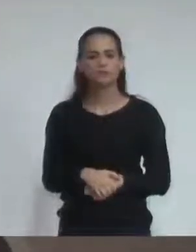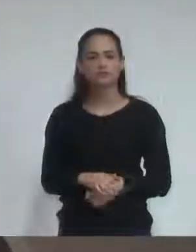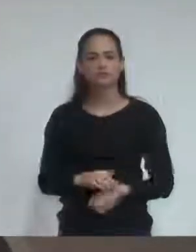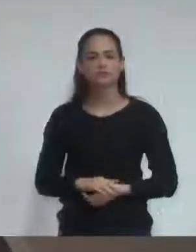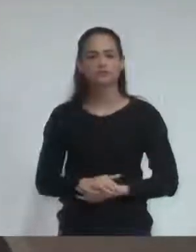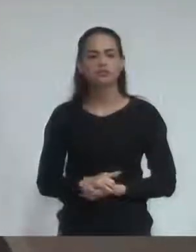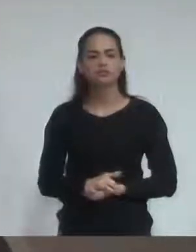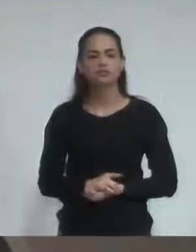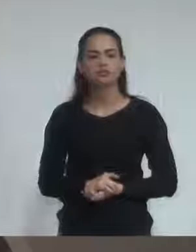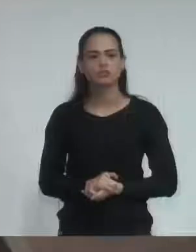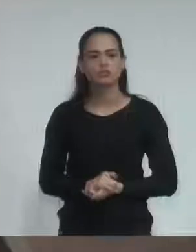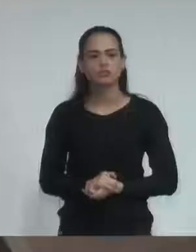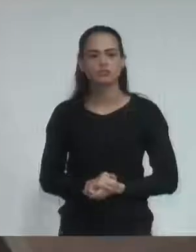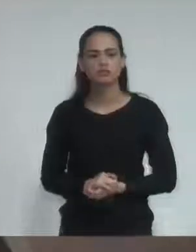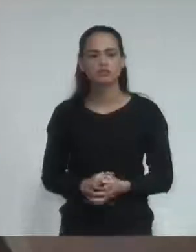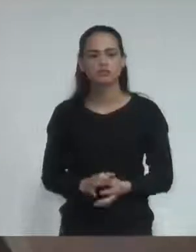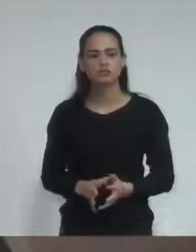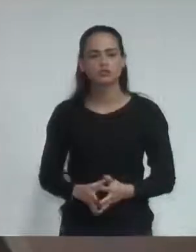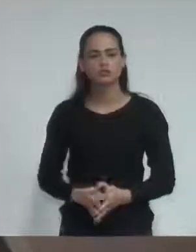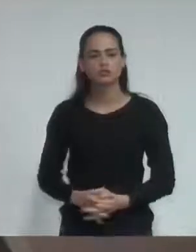Agora, voltando aqui para o nosso